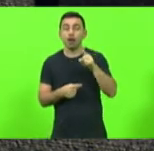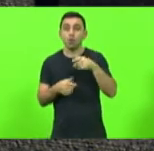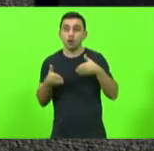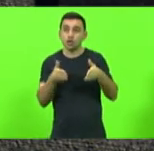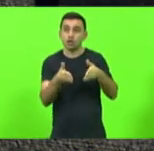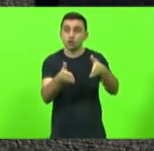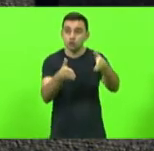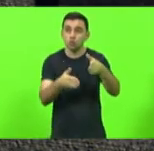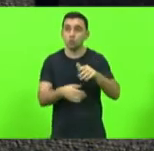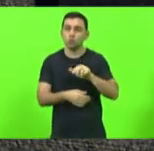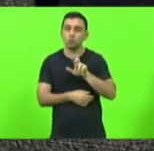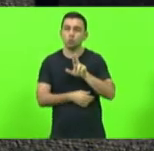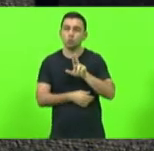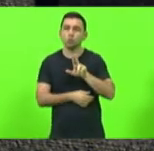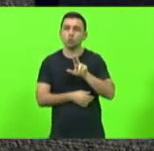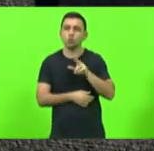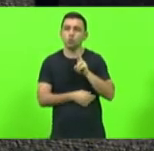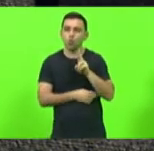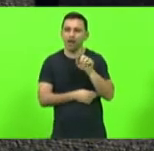vivo.